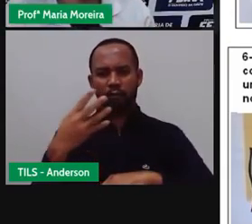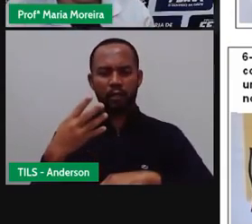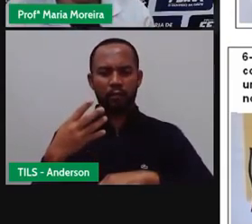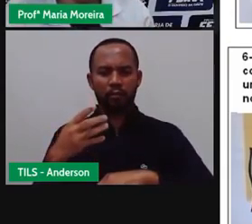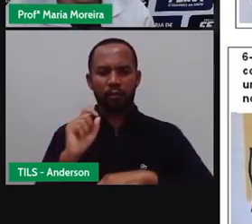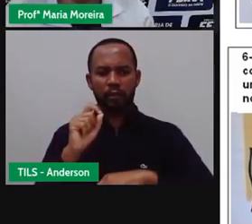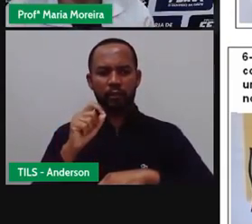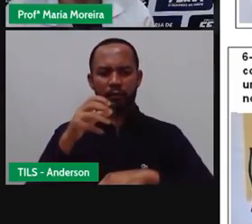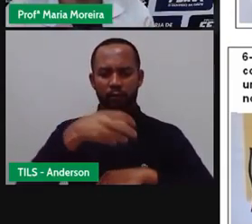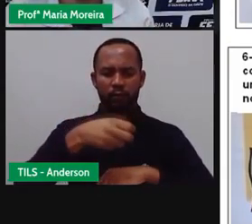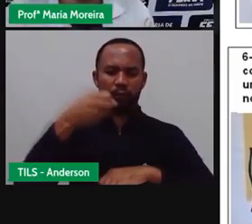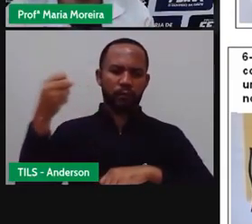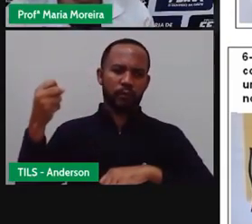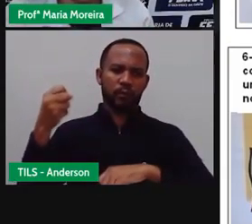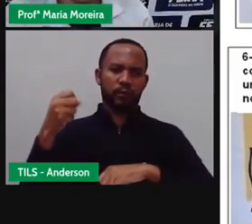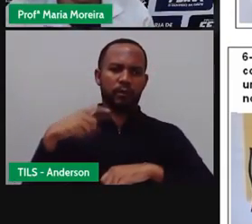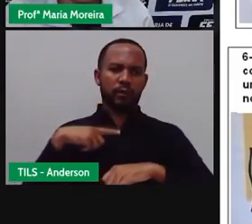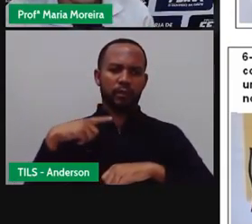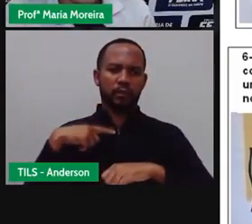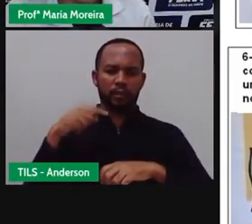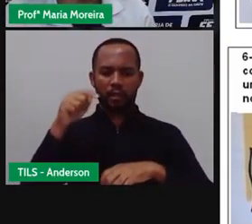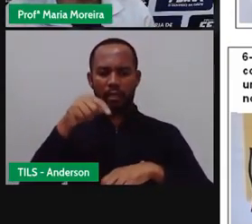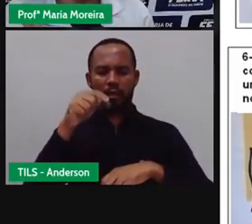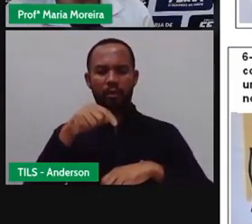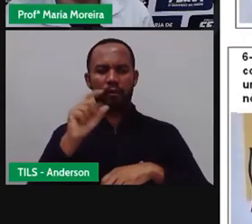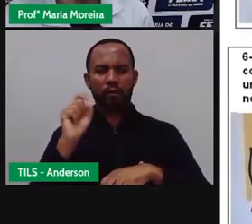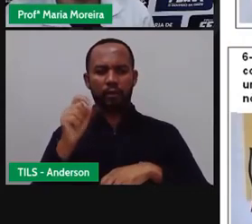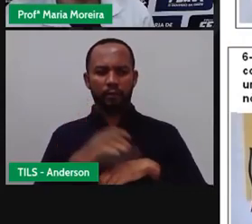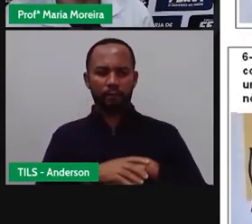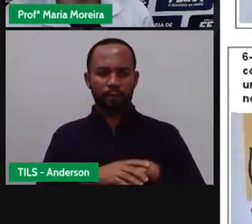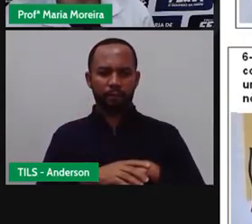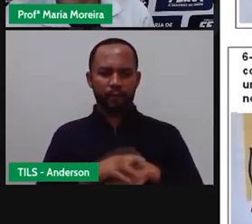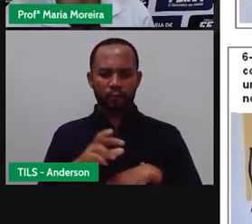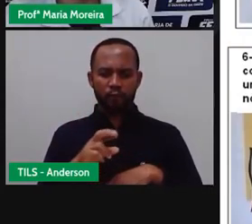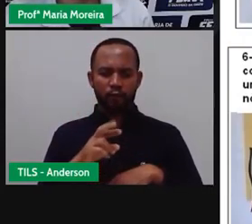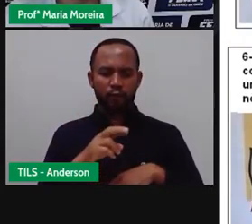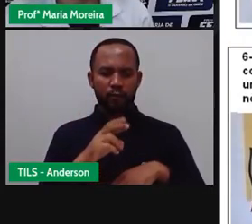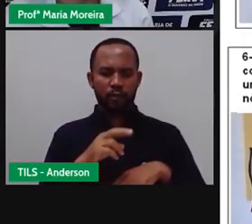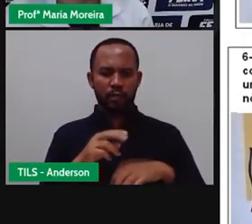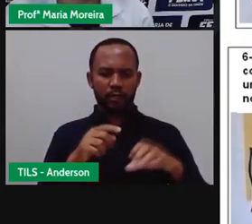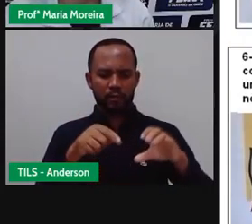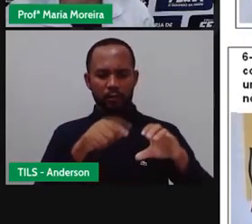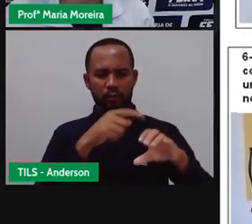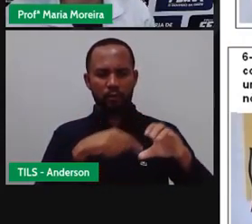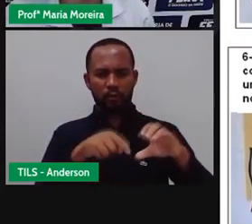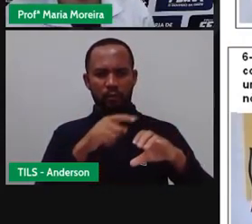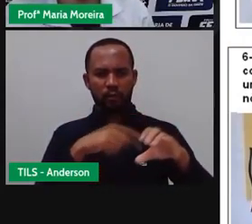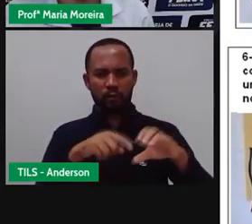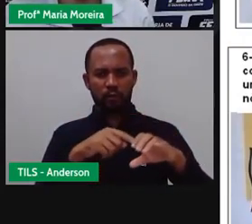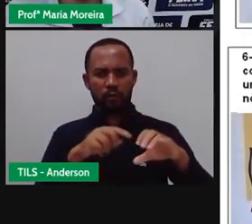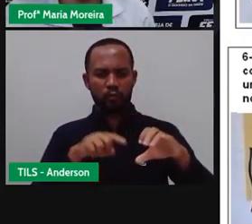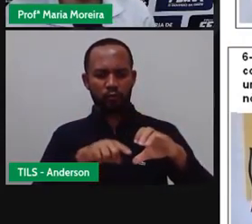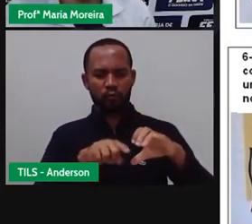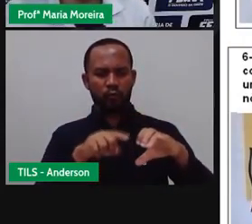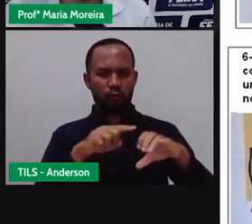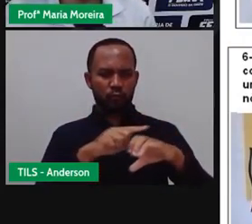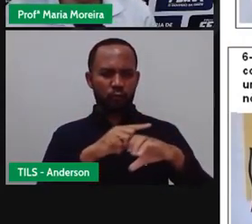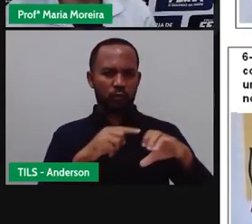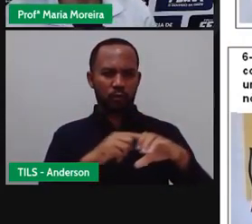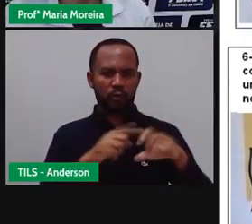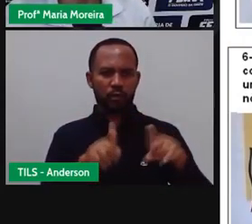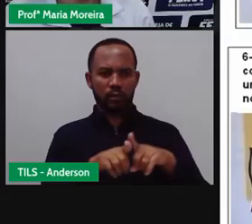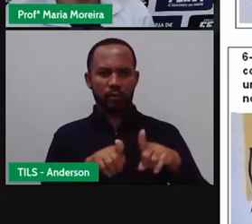esse saco. Aí, o que é que vai ter acontecido? As formigas terão construído os seus primeiros túneis, né?